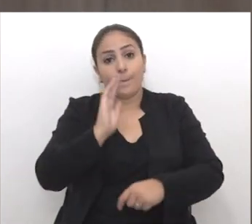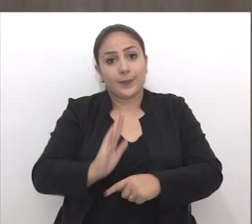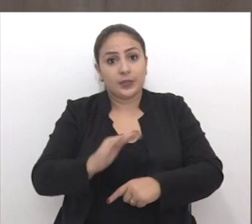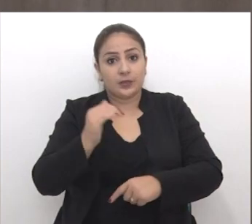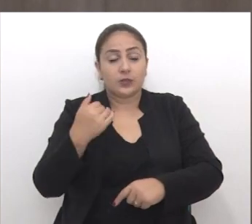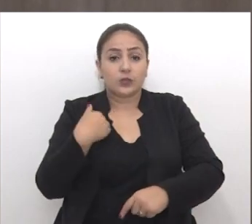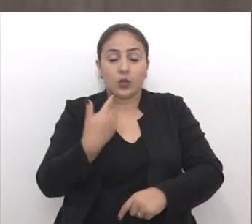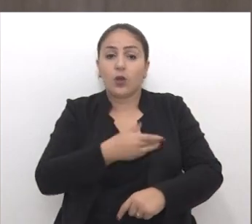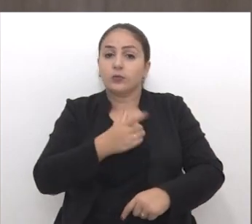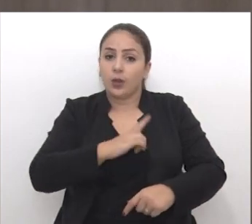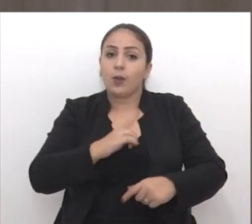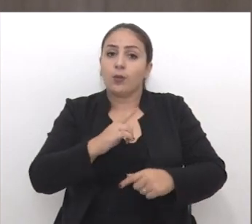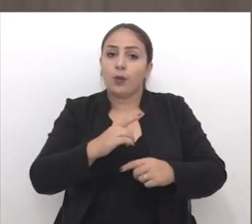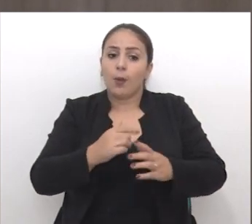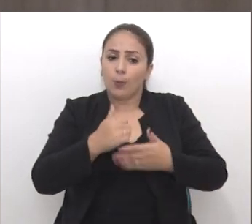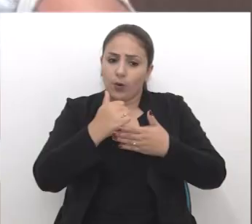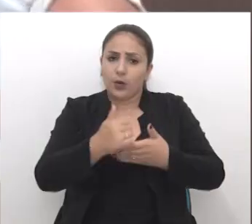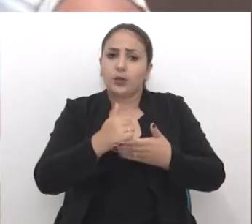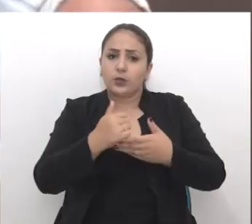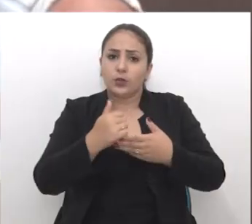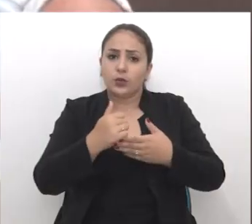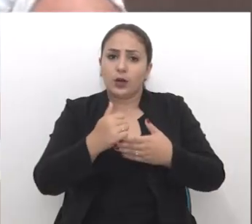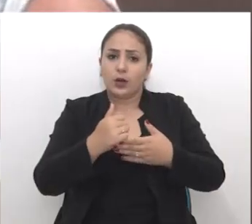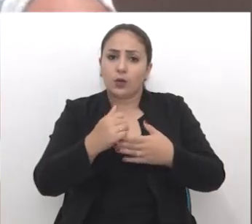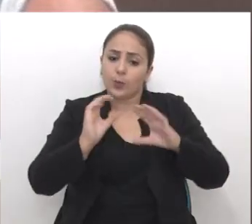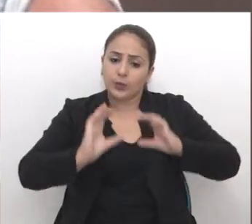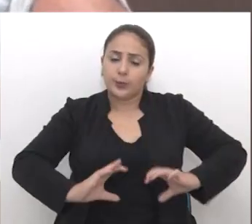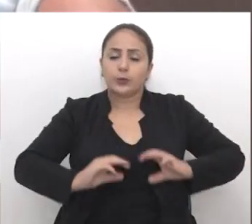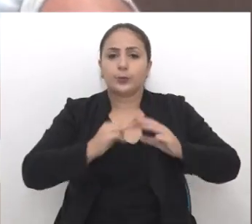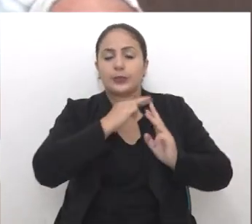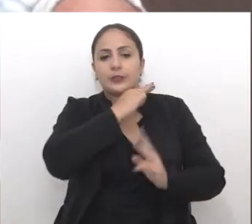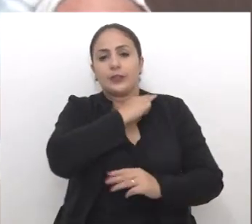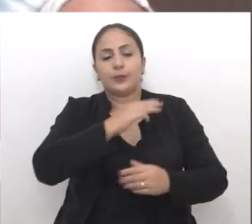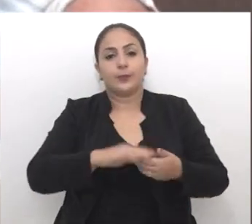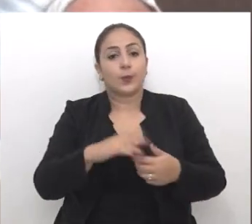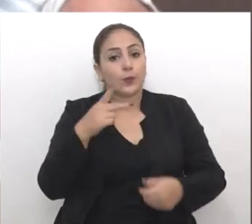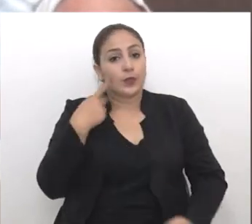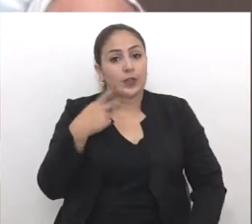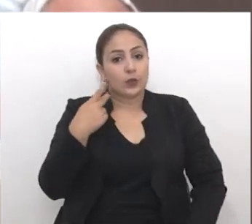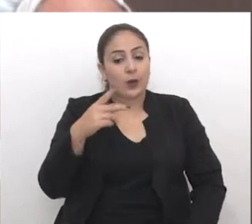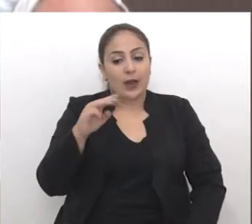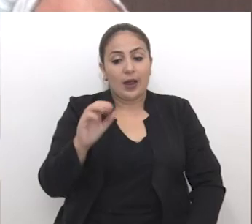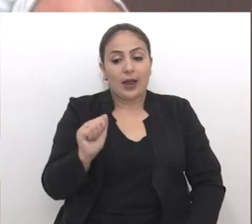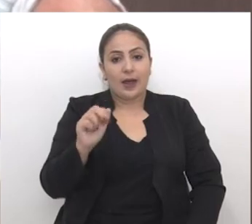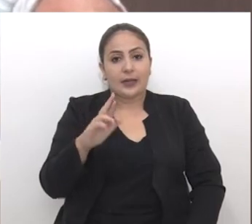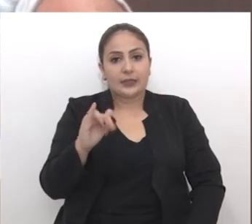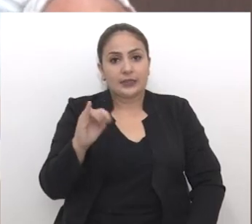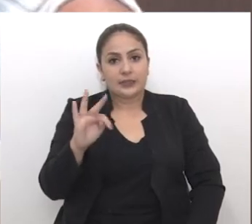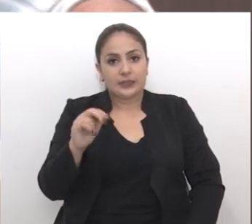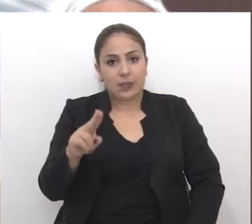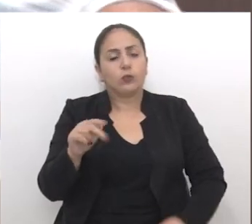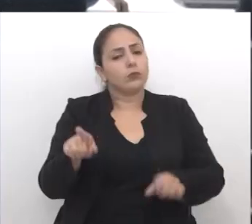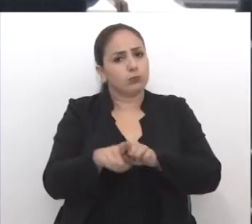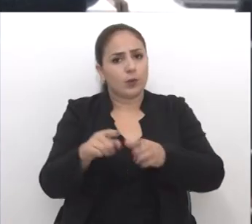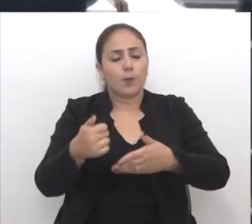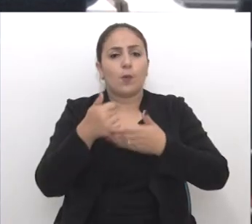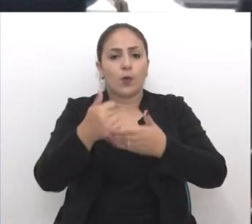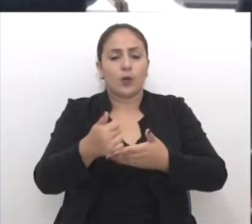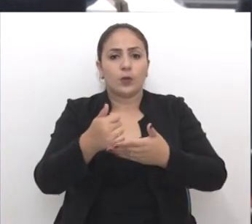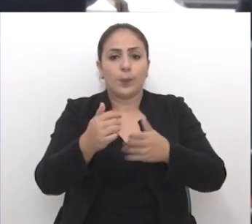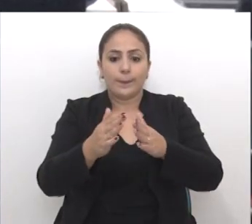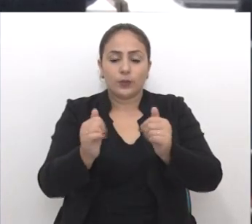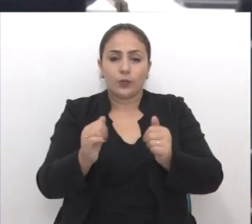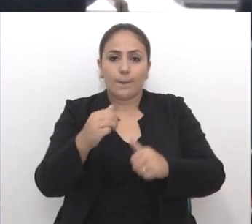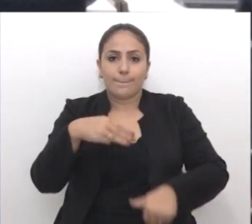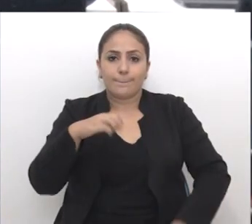totalmente favorável ao posicionamento do Ministério. E o PTBista Aristeu Dallalana também apoia o pedido do MEC. Para